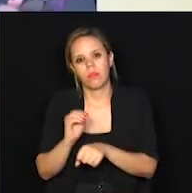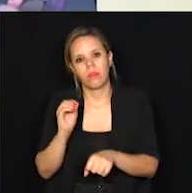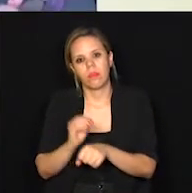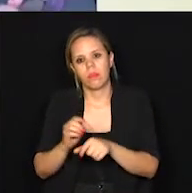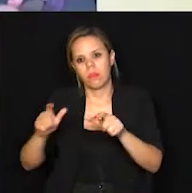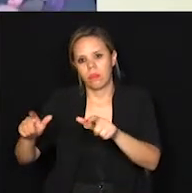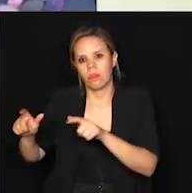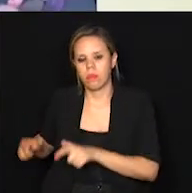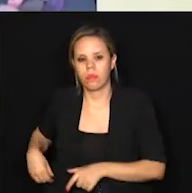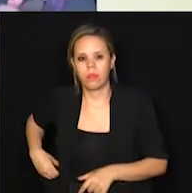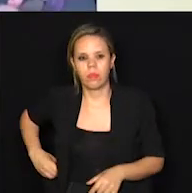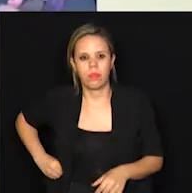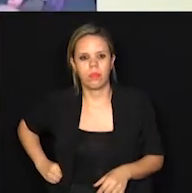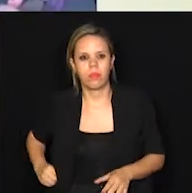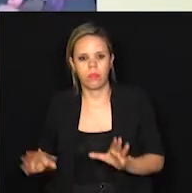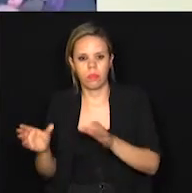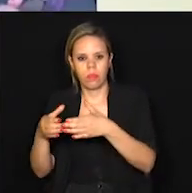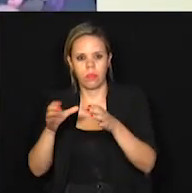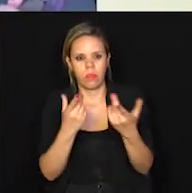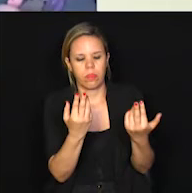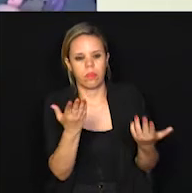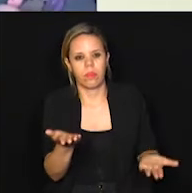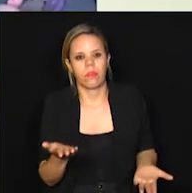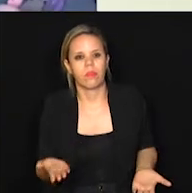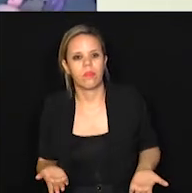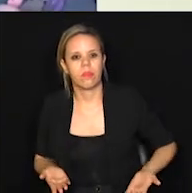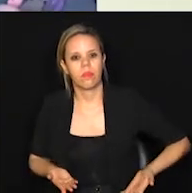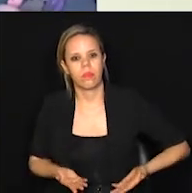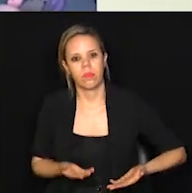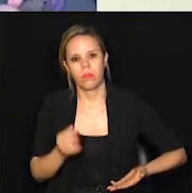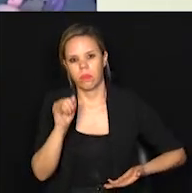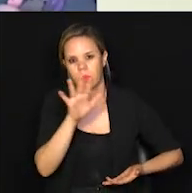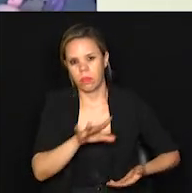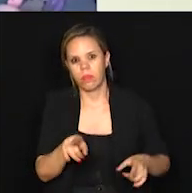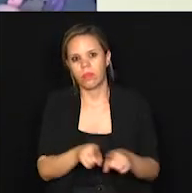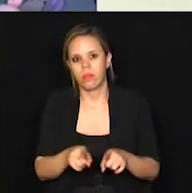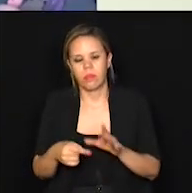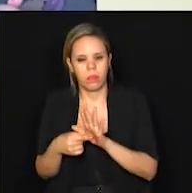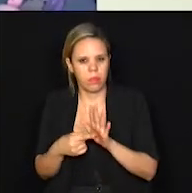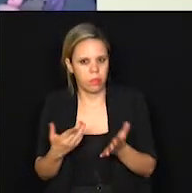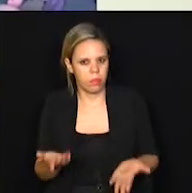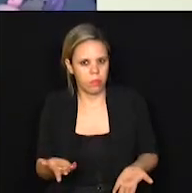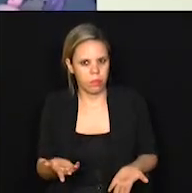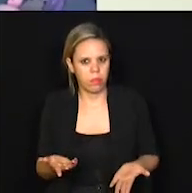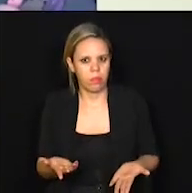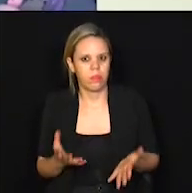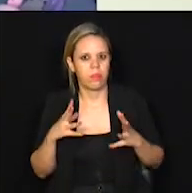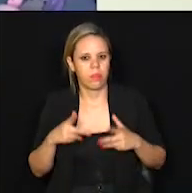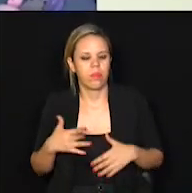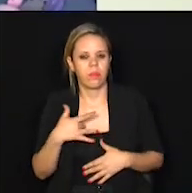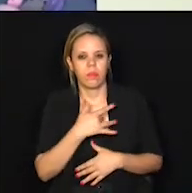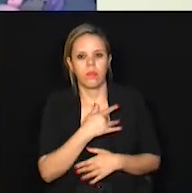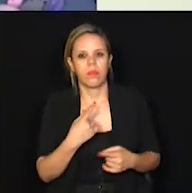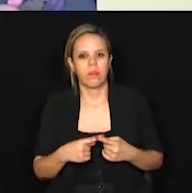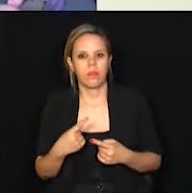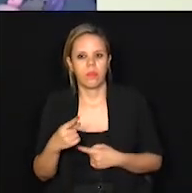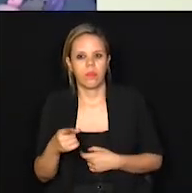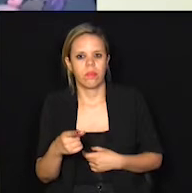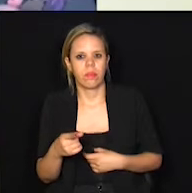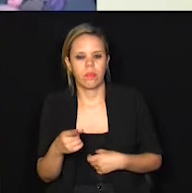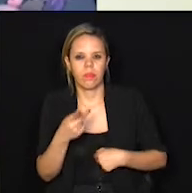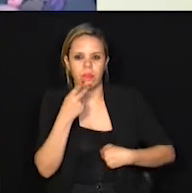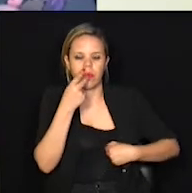de serviço público. Nós prestamos um serviço e esse serviço não pode deixar de existir. E nós corremos o risco de deixar